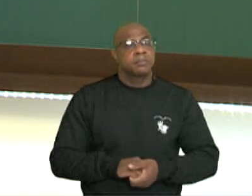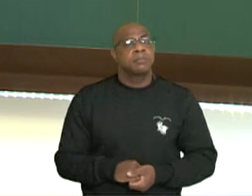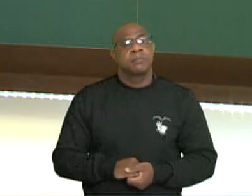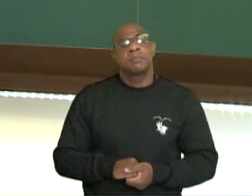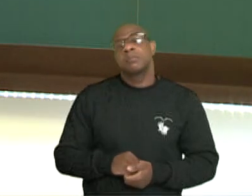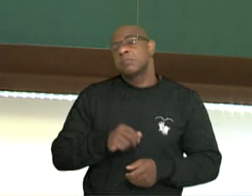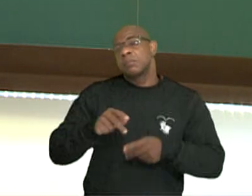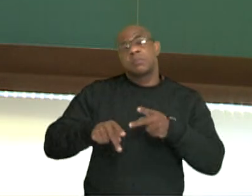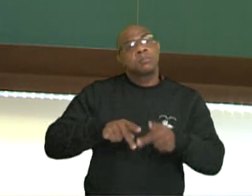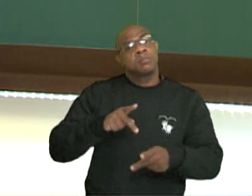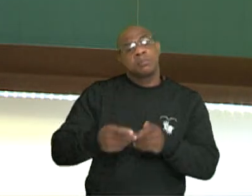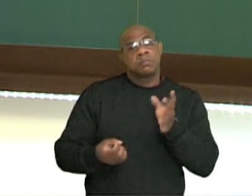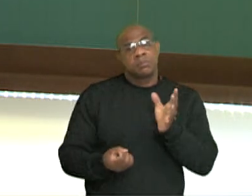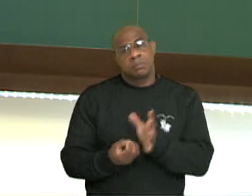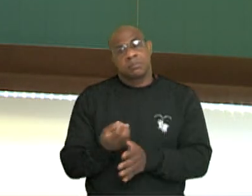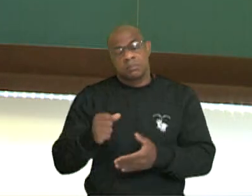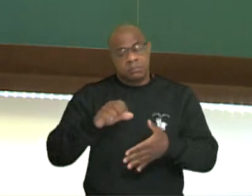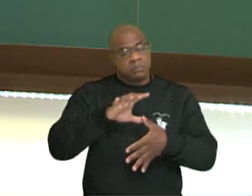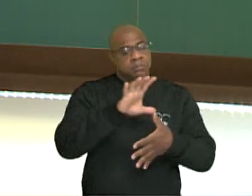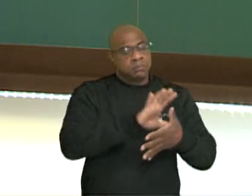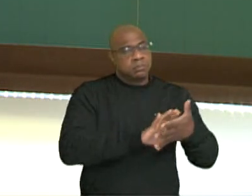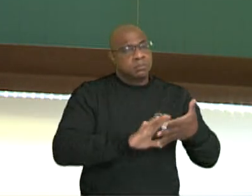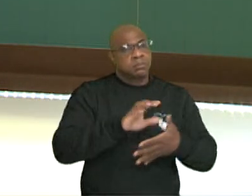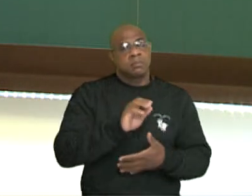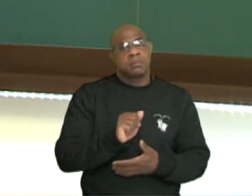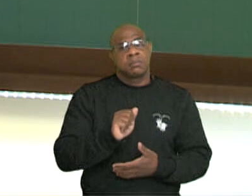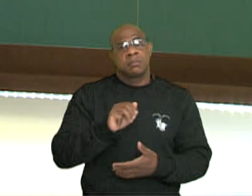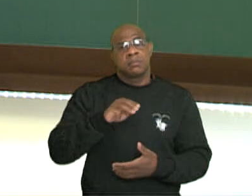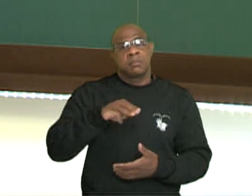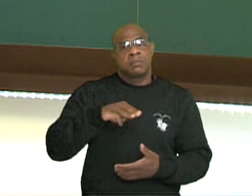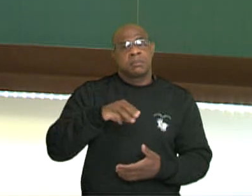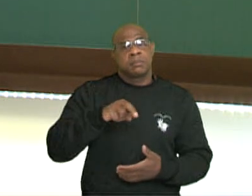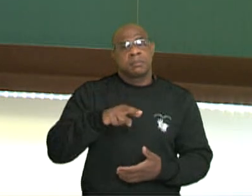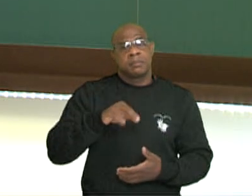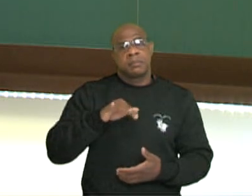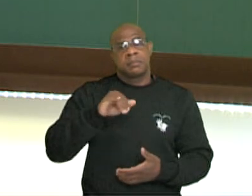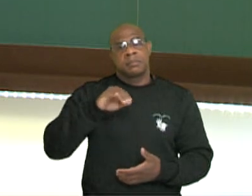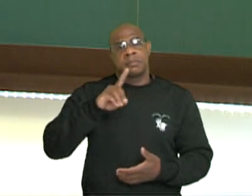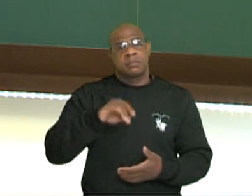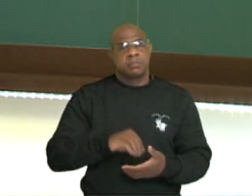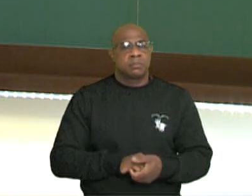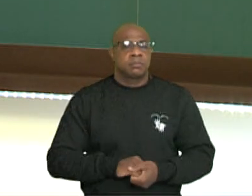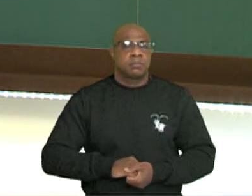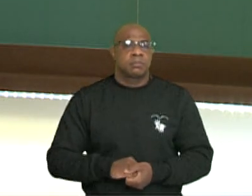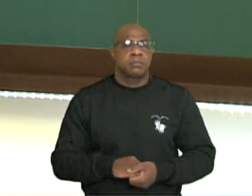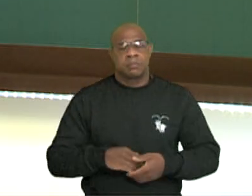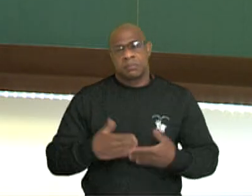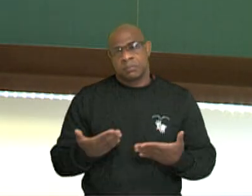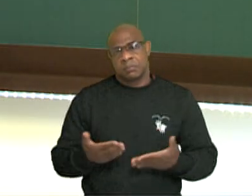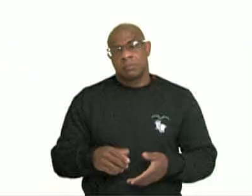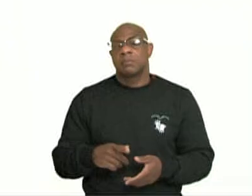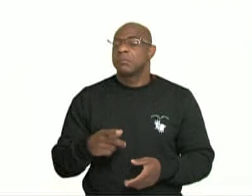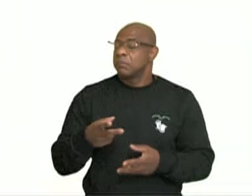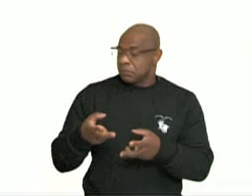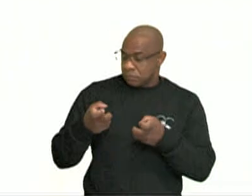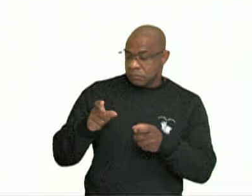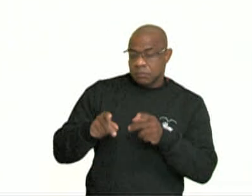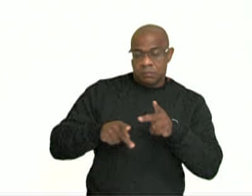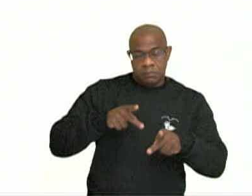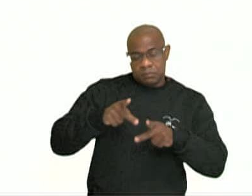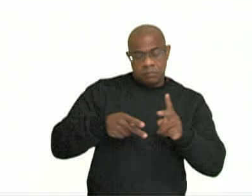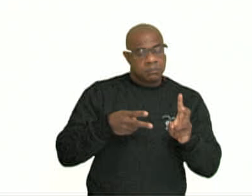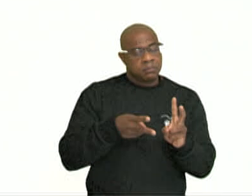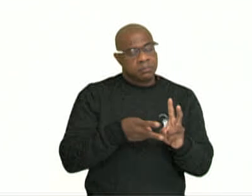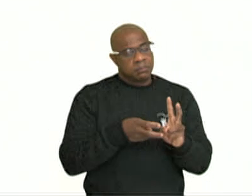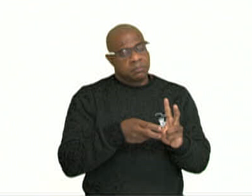Povos originários americanos, ameríndios, né, povos nativos da América. Vimos que as populações indígenas que